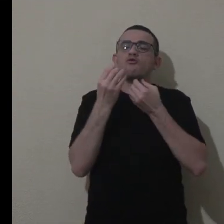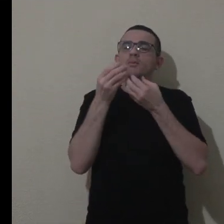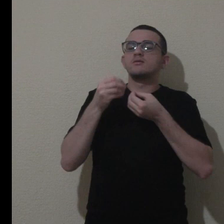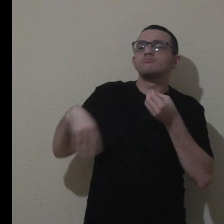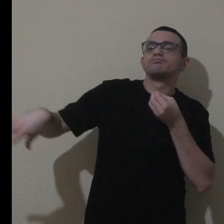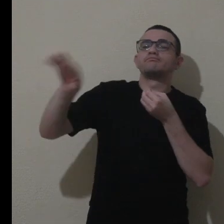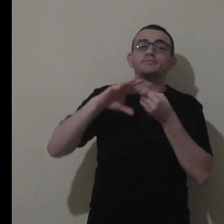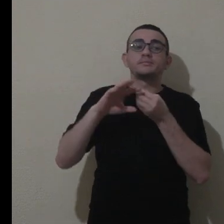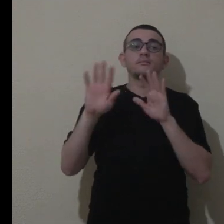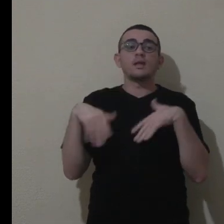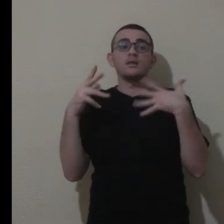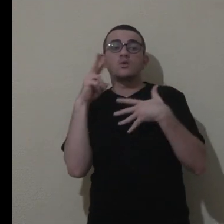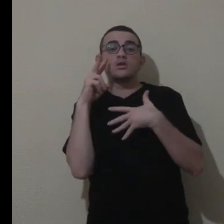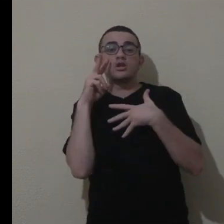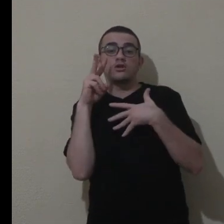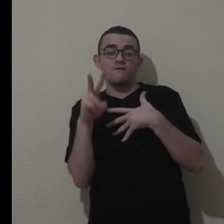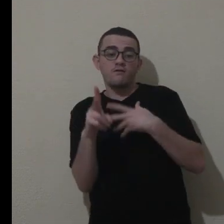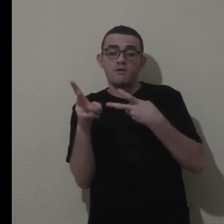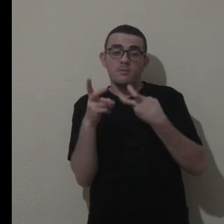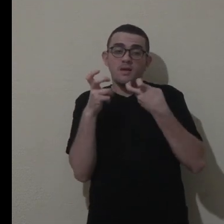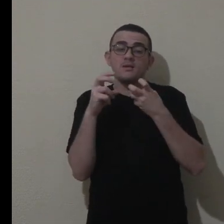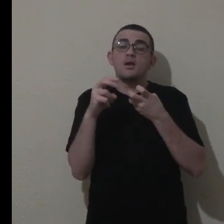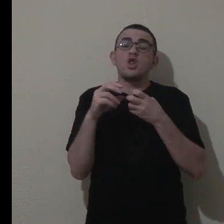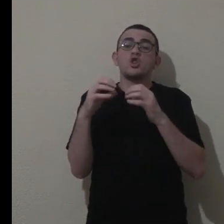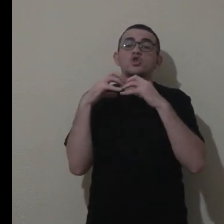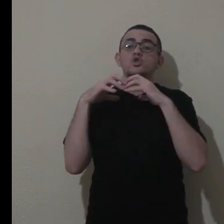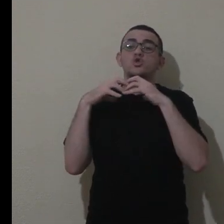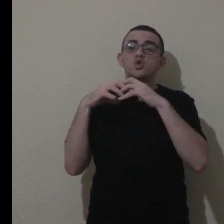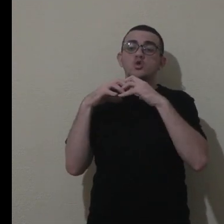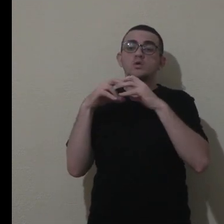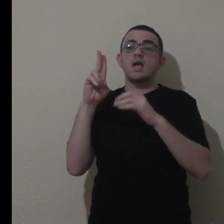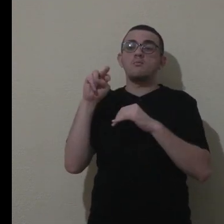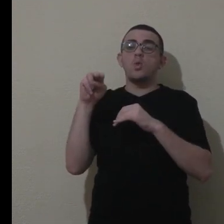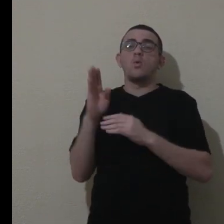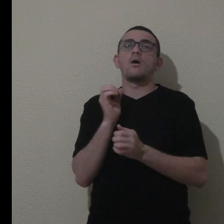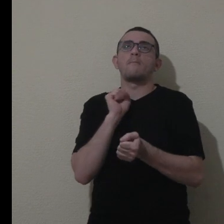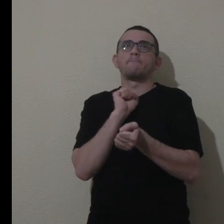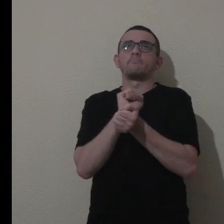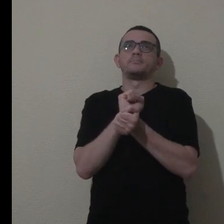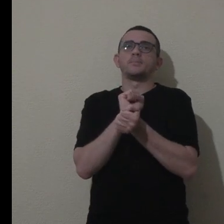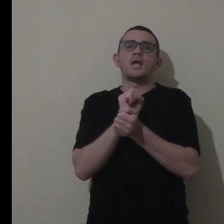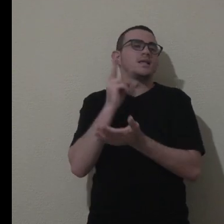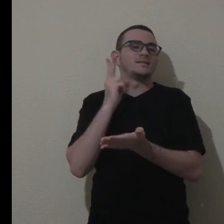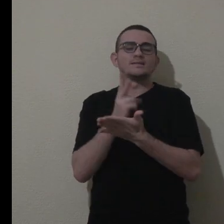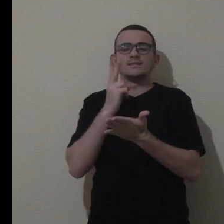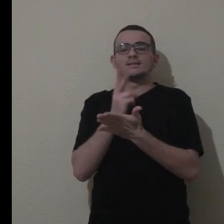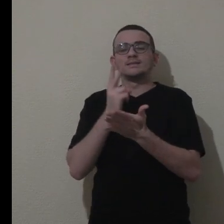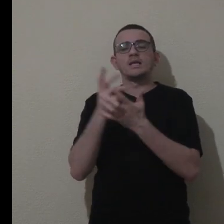informações. Então, se a gente for ver, nosso cérebro nunca está parado, está sempre em